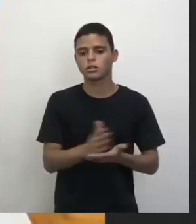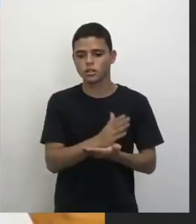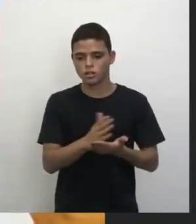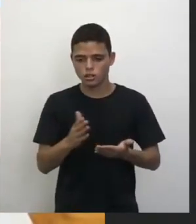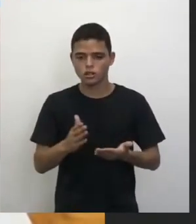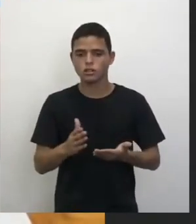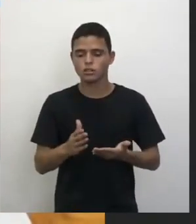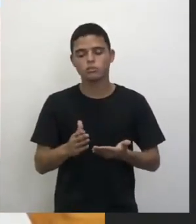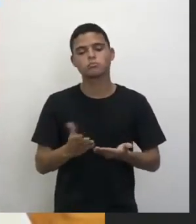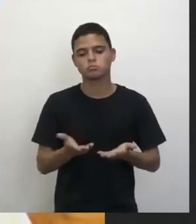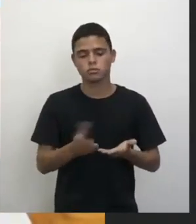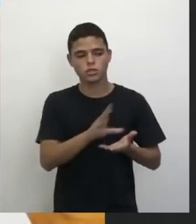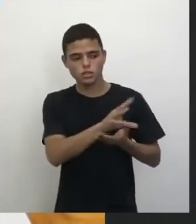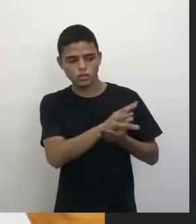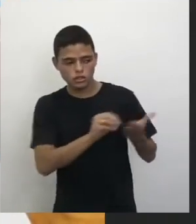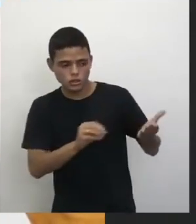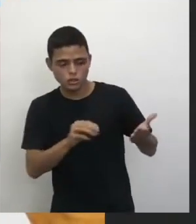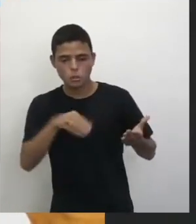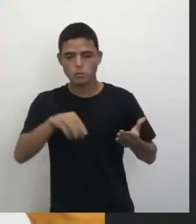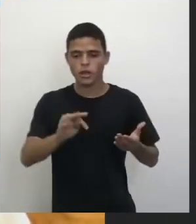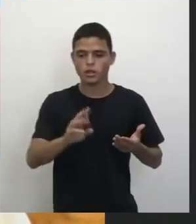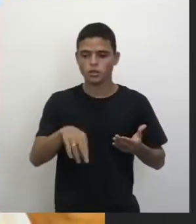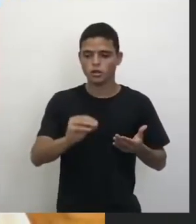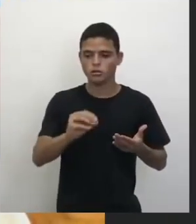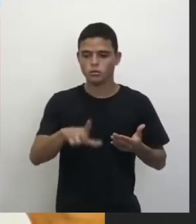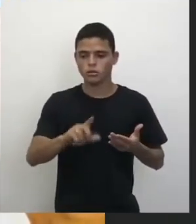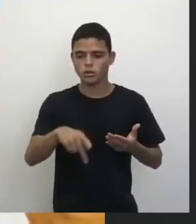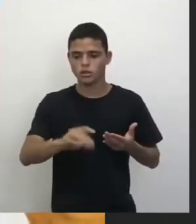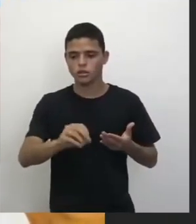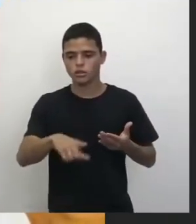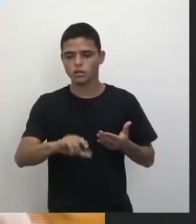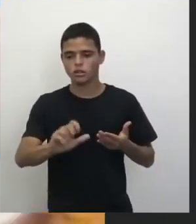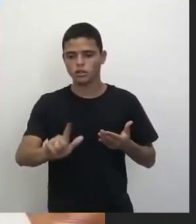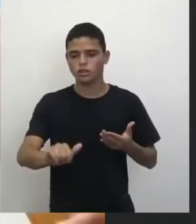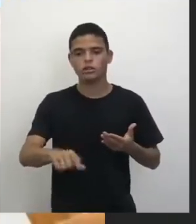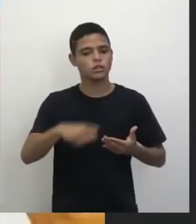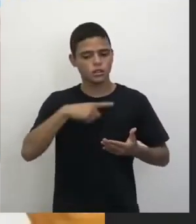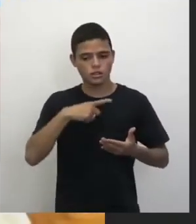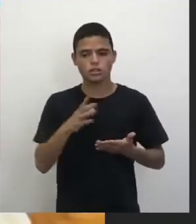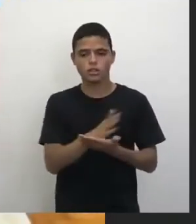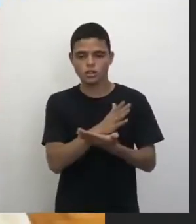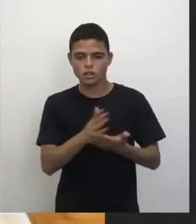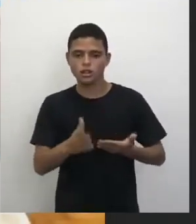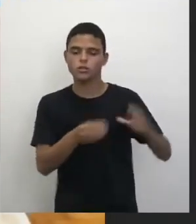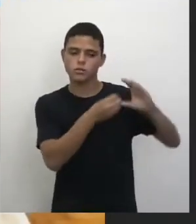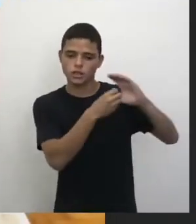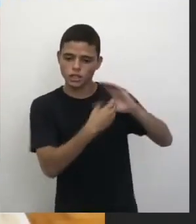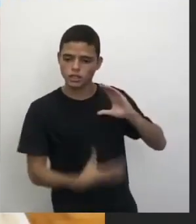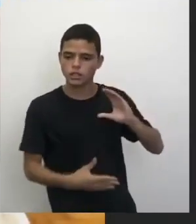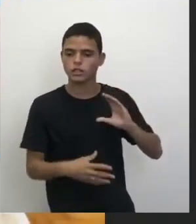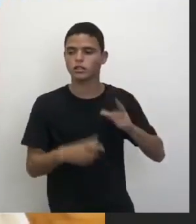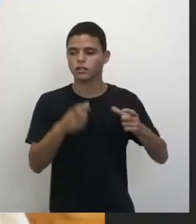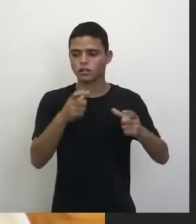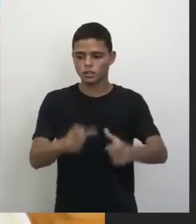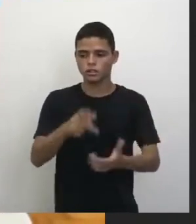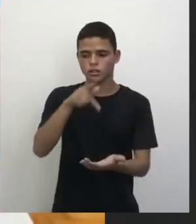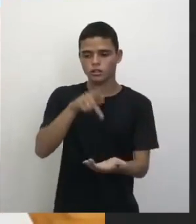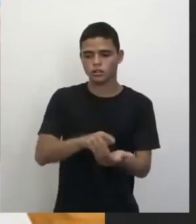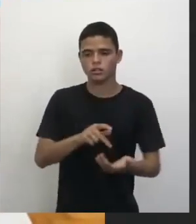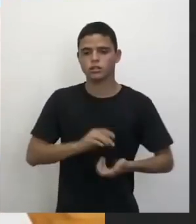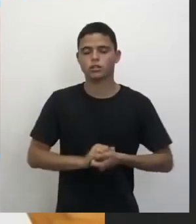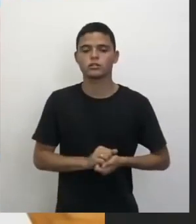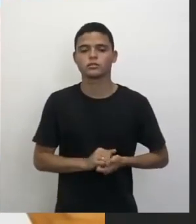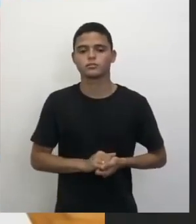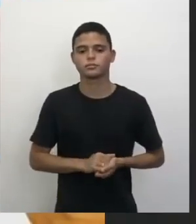fictícias das histórias em quadrinhos, como Metrópolis e Gotham City, né? Mas ela tem aspectos da Osasco real, né? Então, nas histórias vai